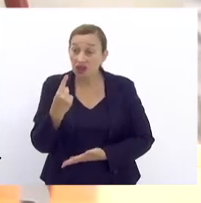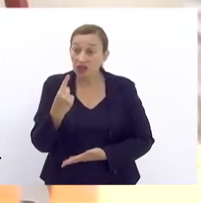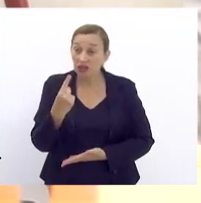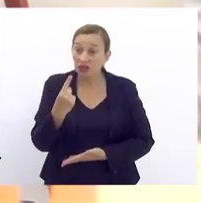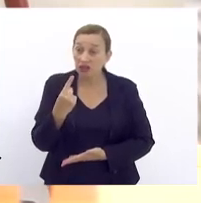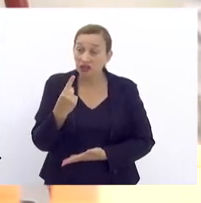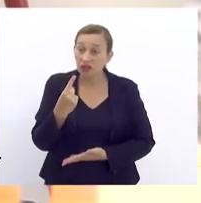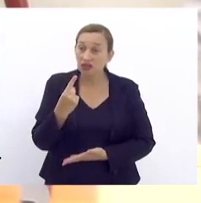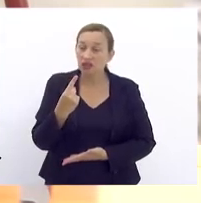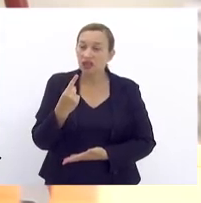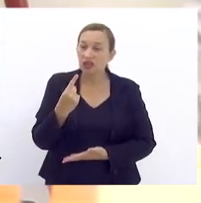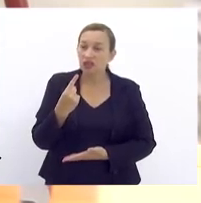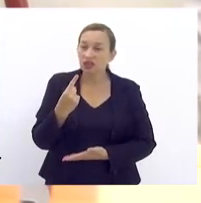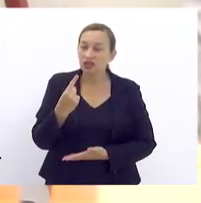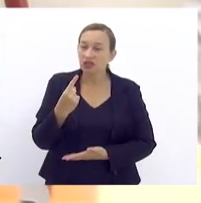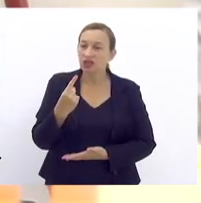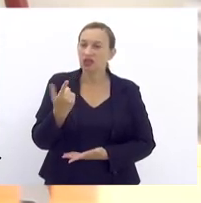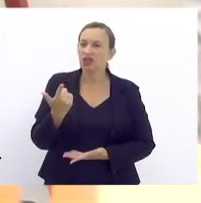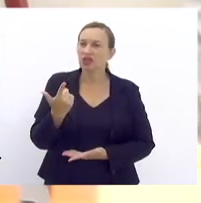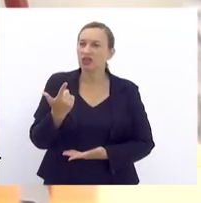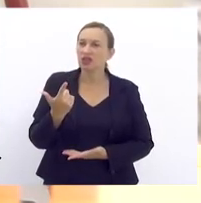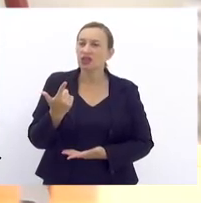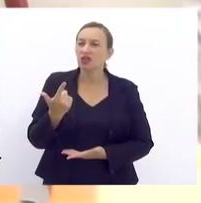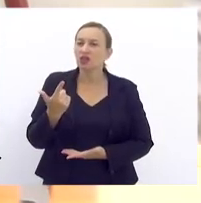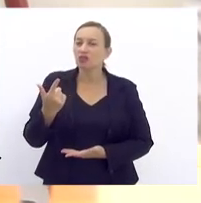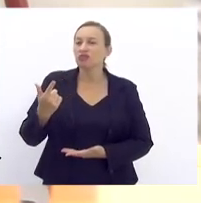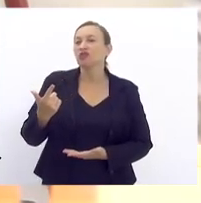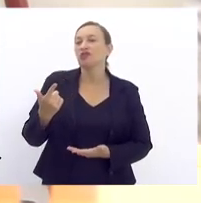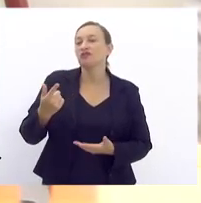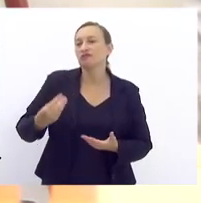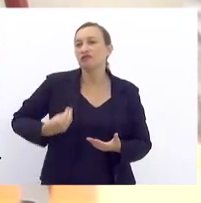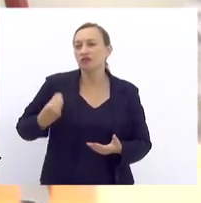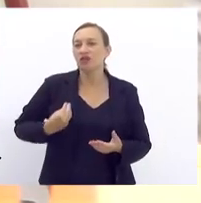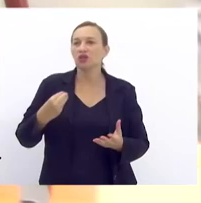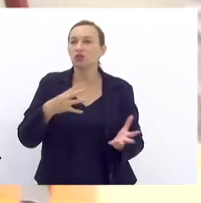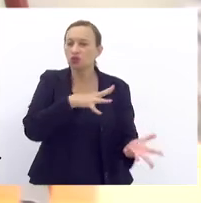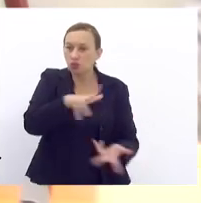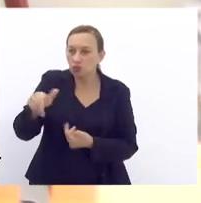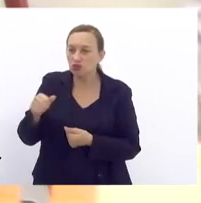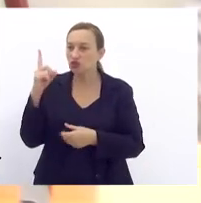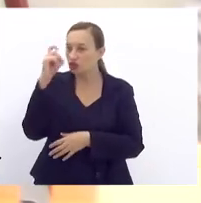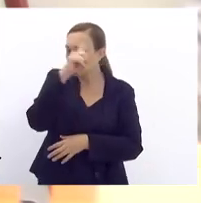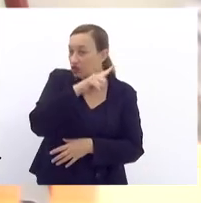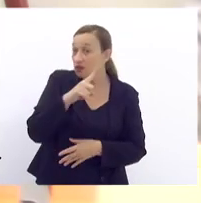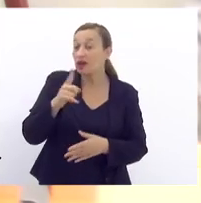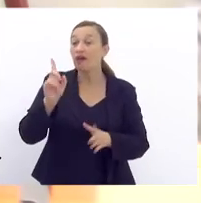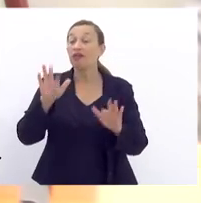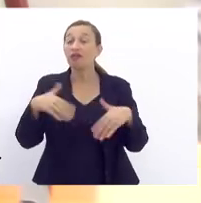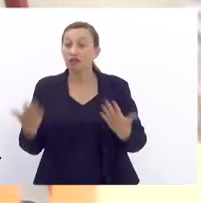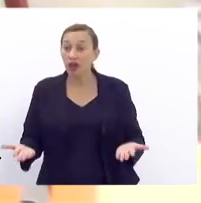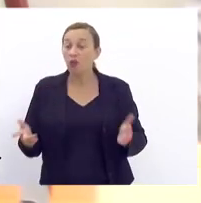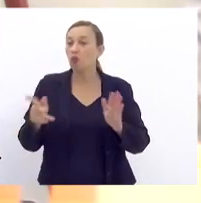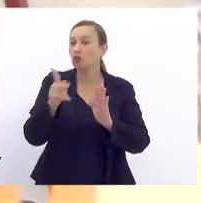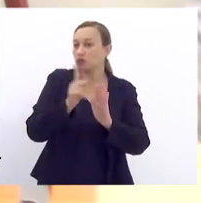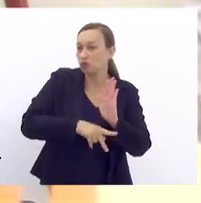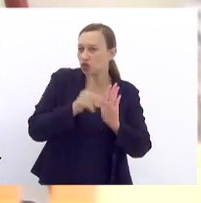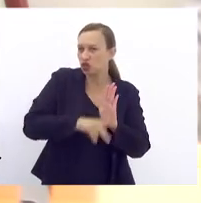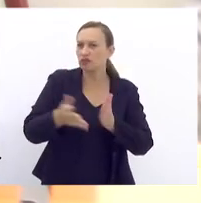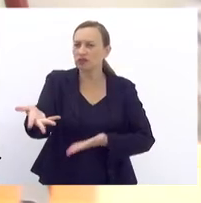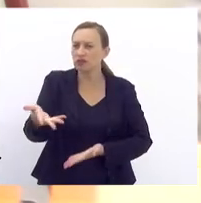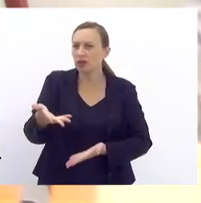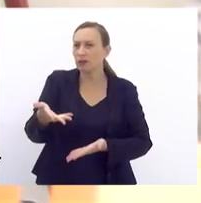aspas se virar não é para o mundo no mundo tão tão complexo então este projeto esta parceria